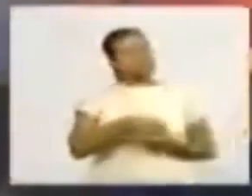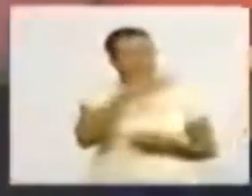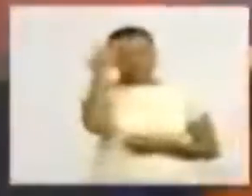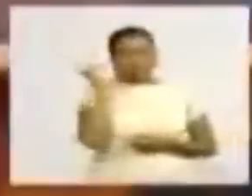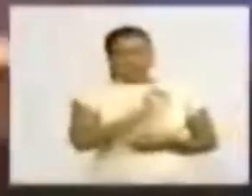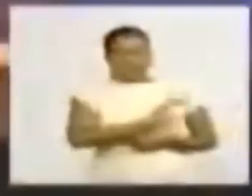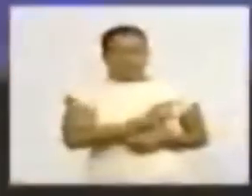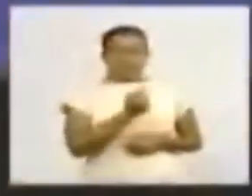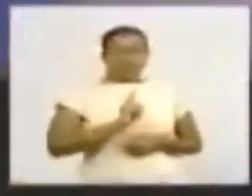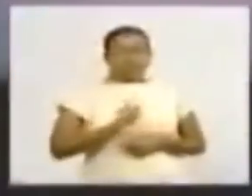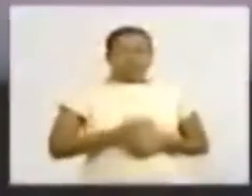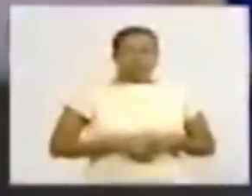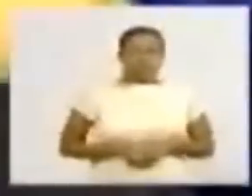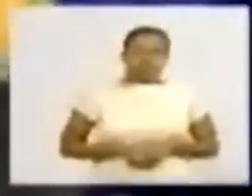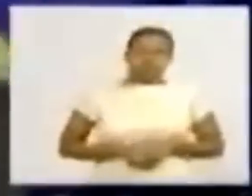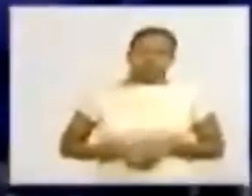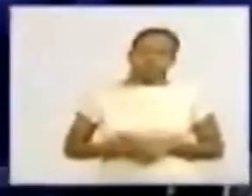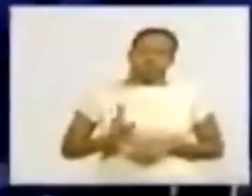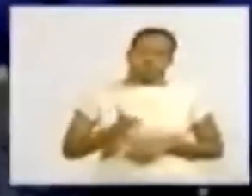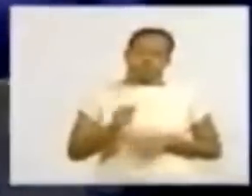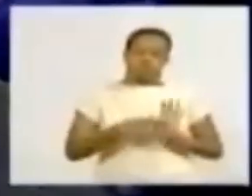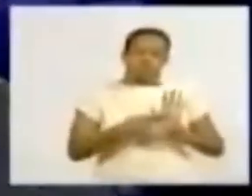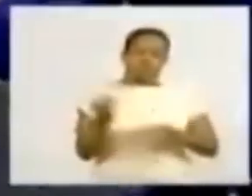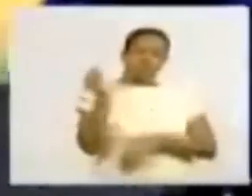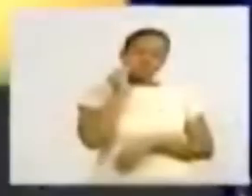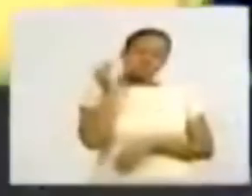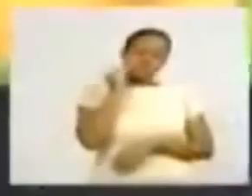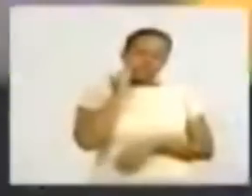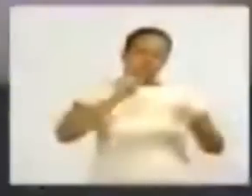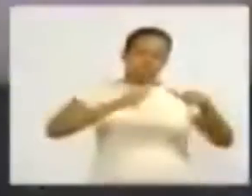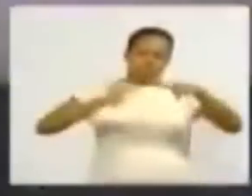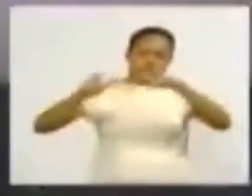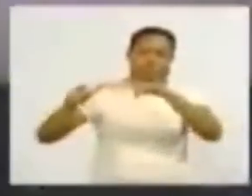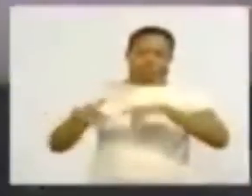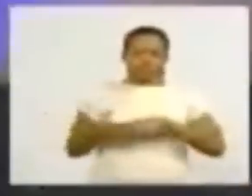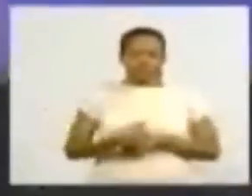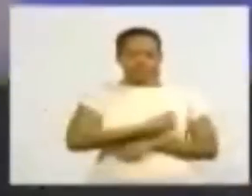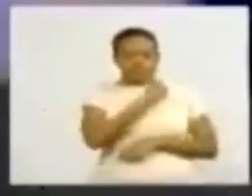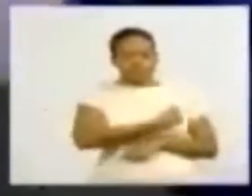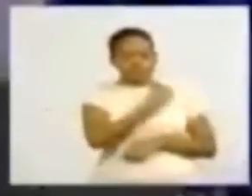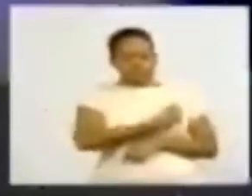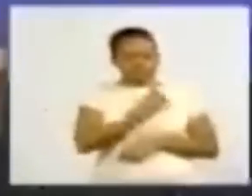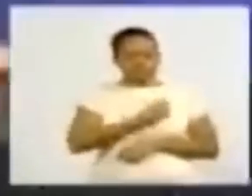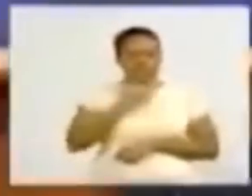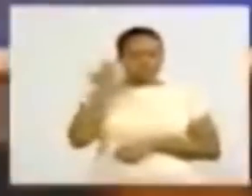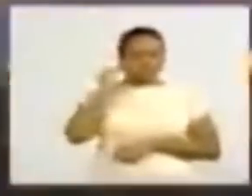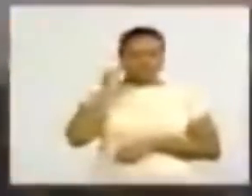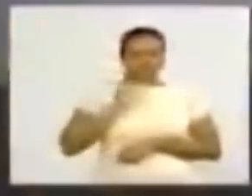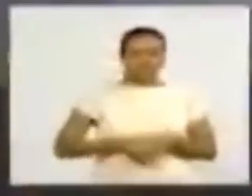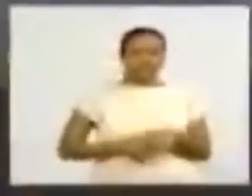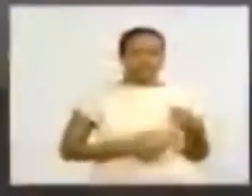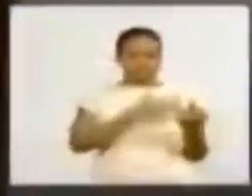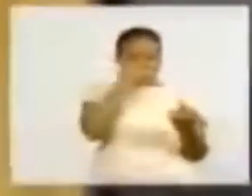temam, passa o tempo todo pela experiência de descobrir em algum lugar humano que alguém